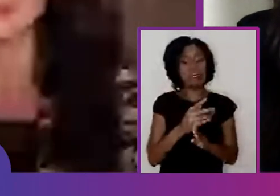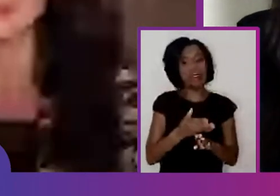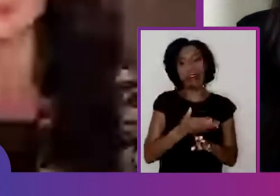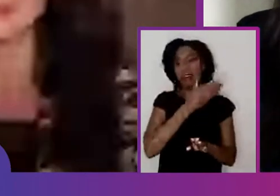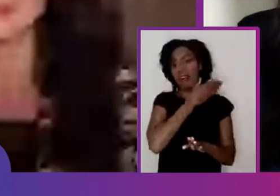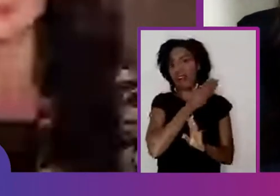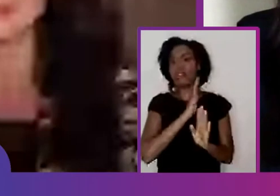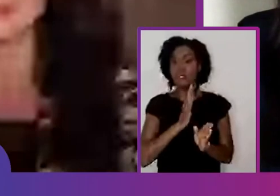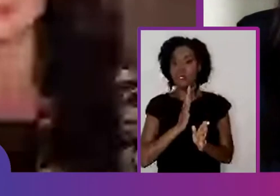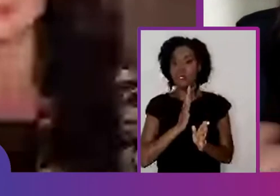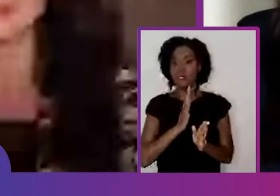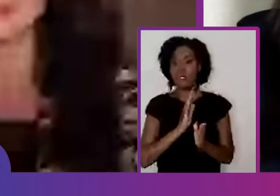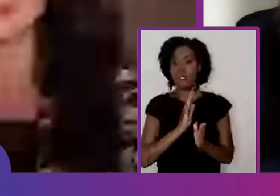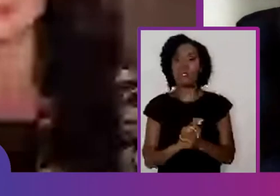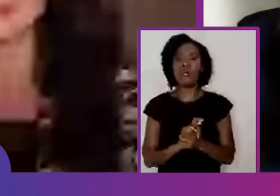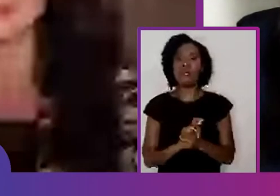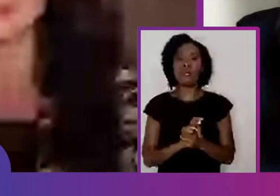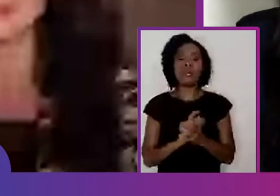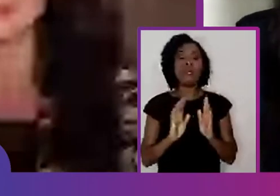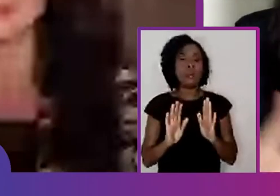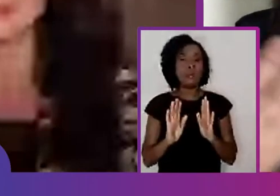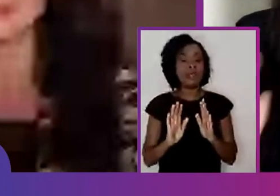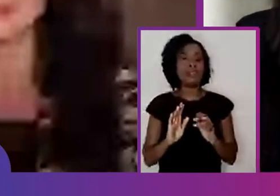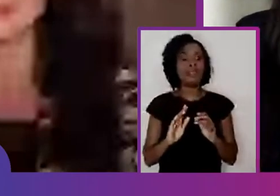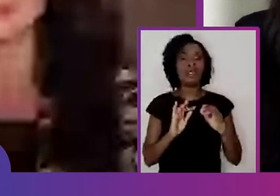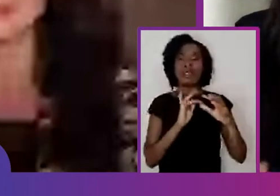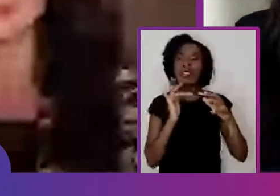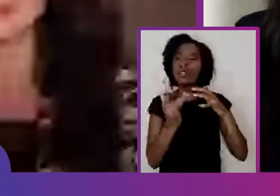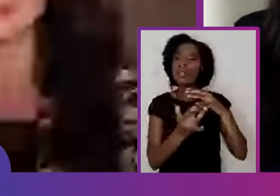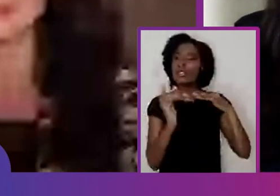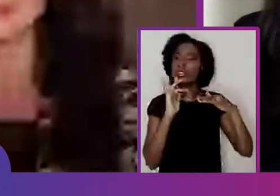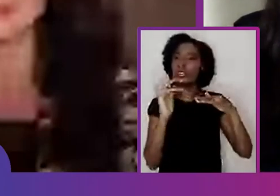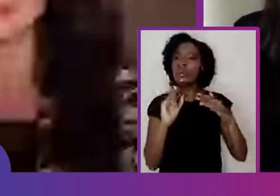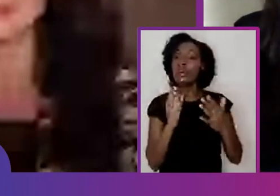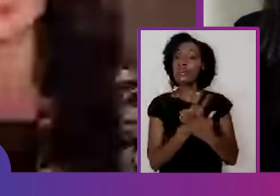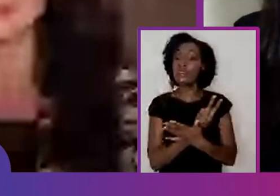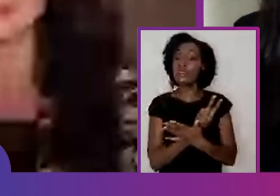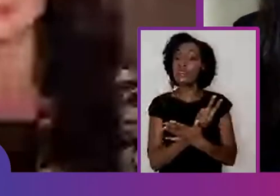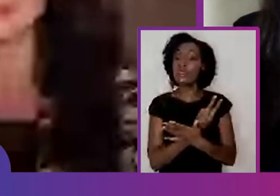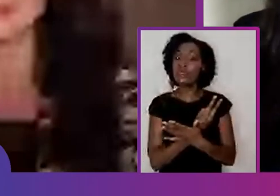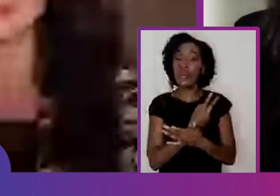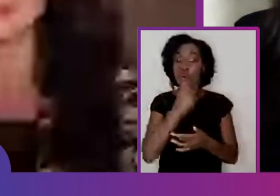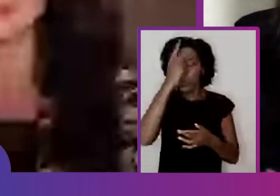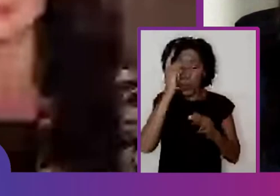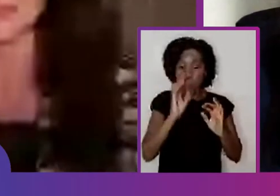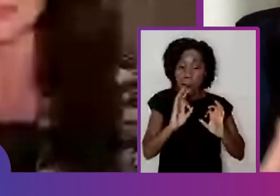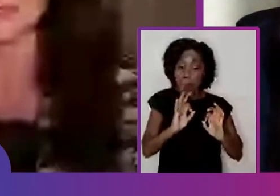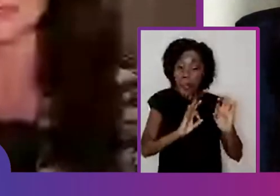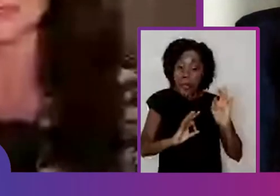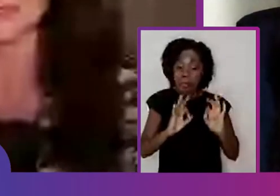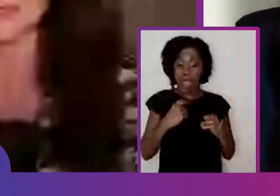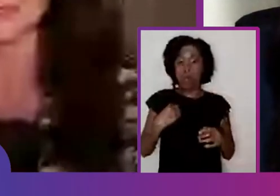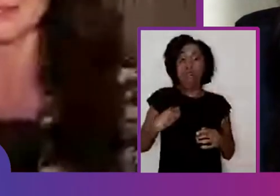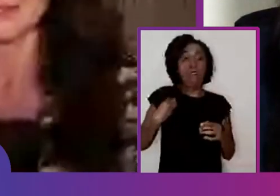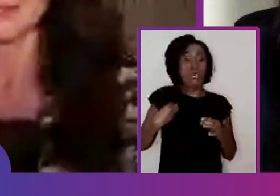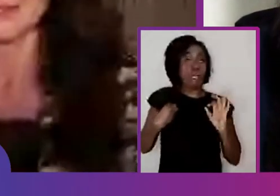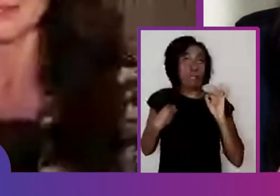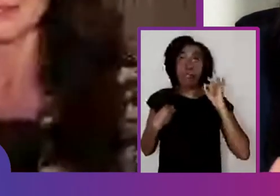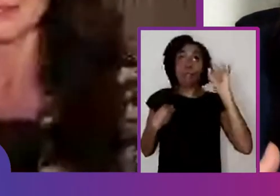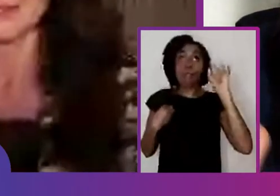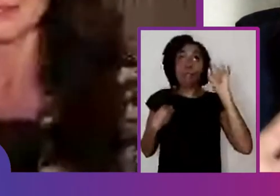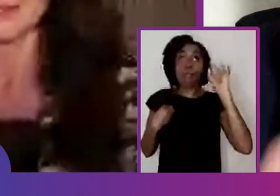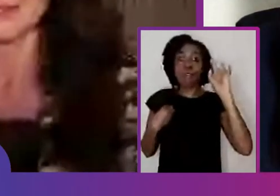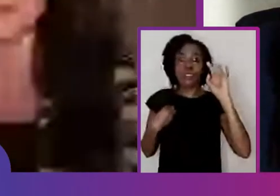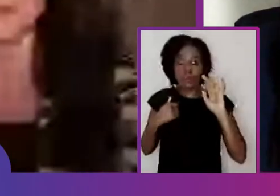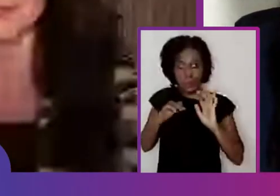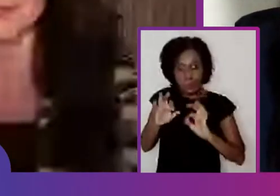até mesmo não tinham vidas tão incríveis, construíssem vidas incríveis para vender, né? Então, acho que esse é o ponto mais